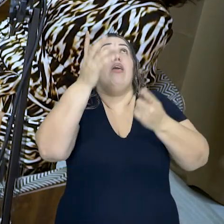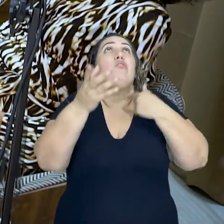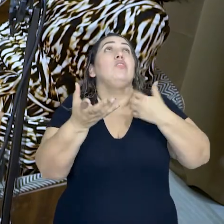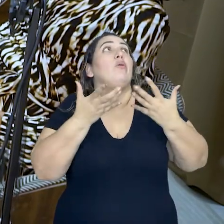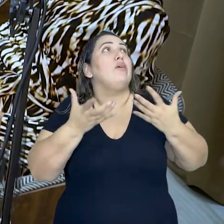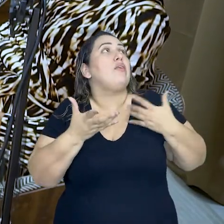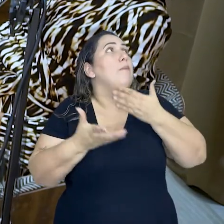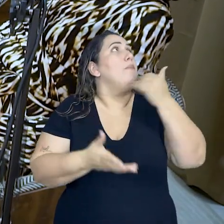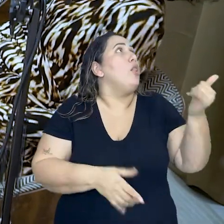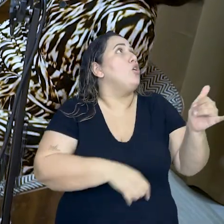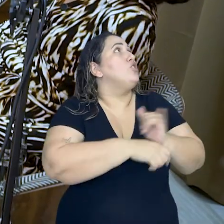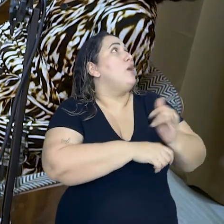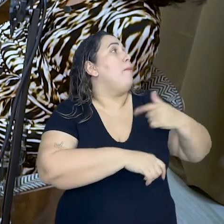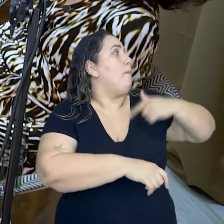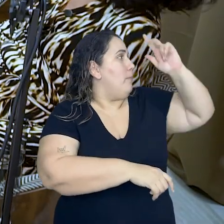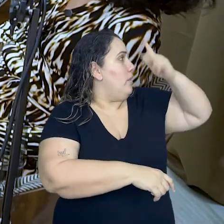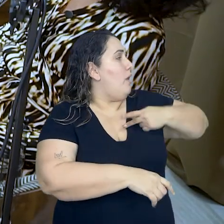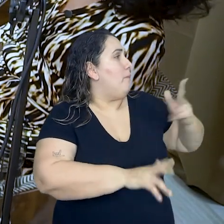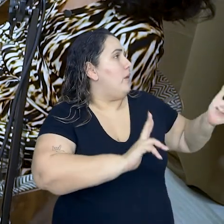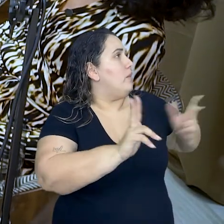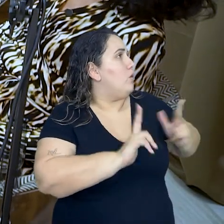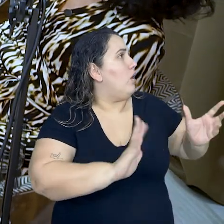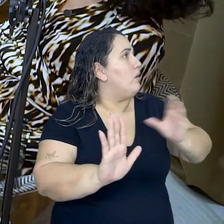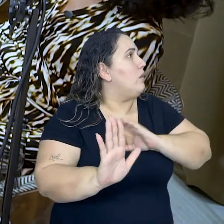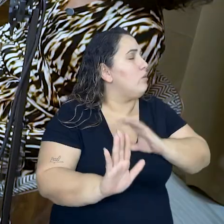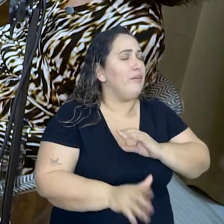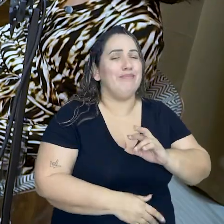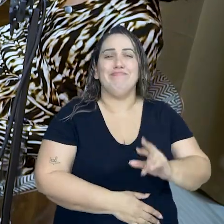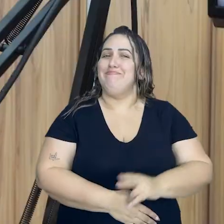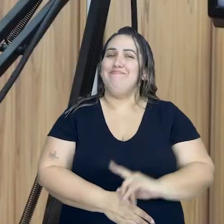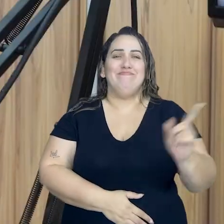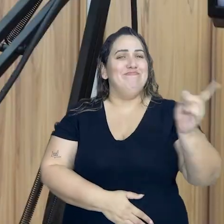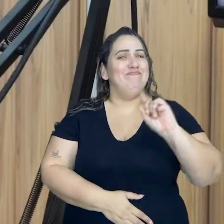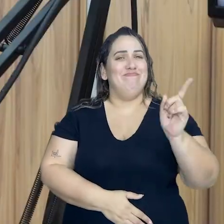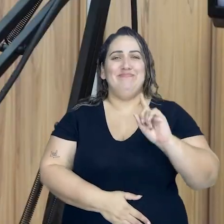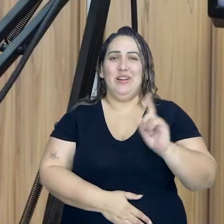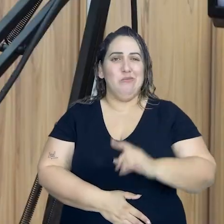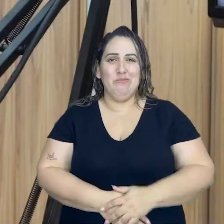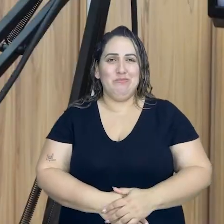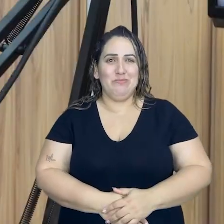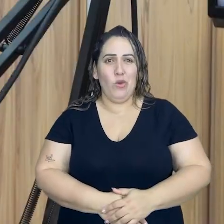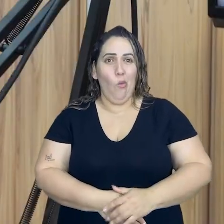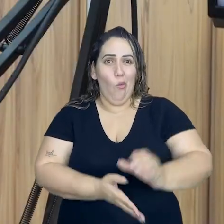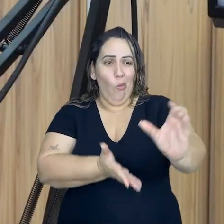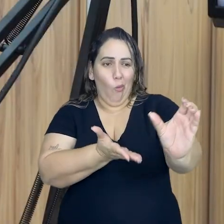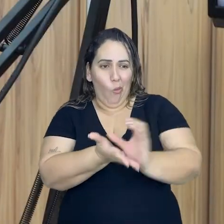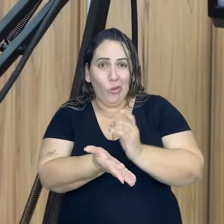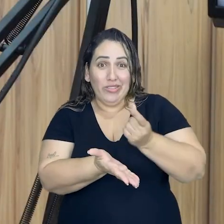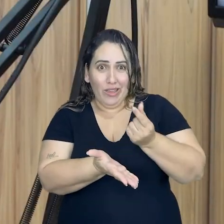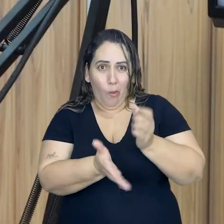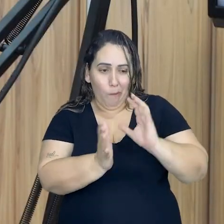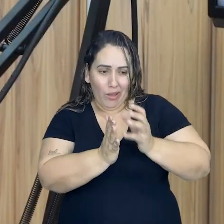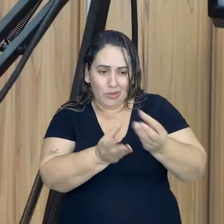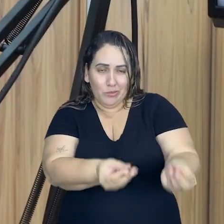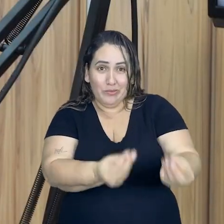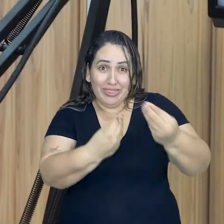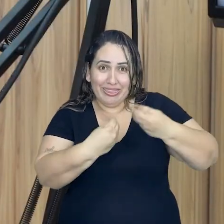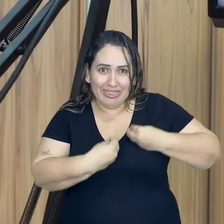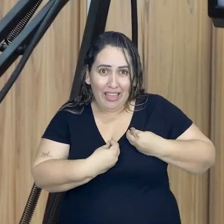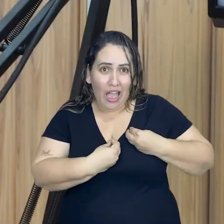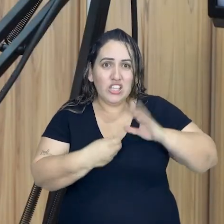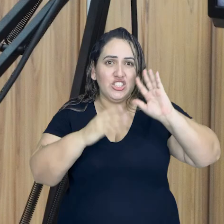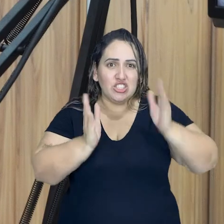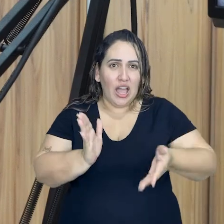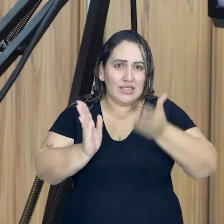Gente, como agora é difícil ser mulher nesse país, né? Ser mulher em um cargo eletivo. Você conseguir chegar lá é um sinal de que